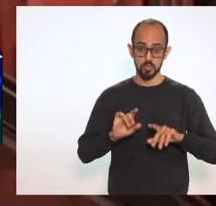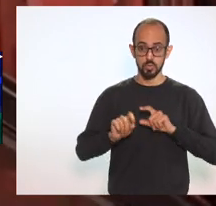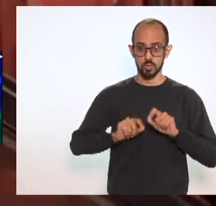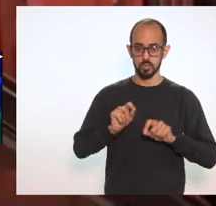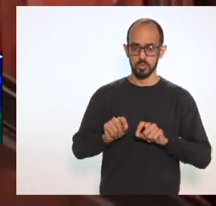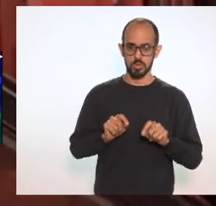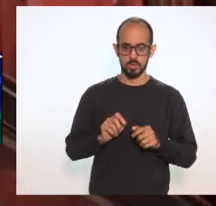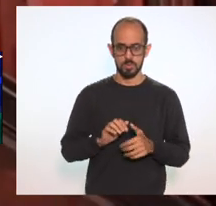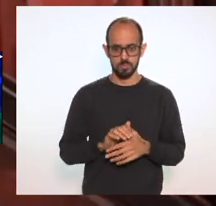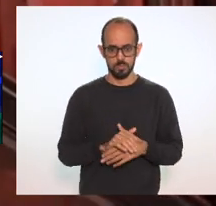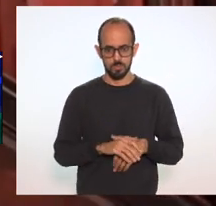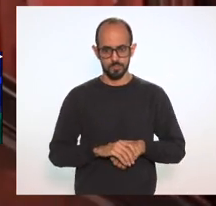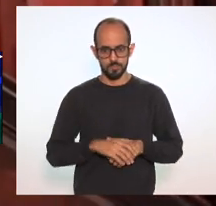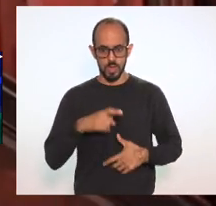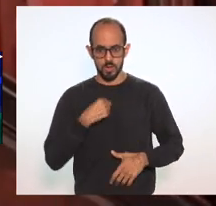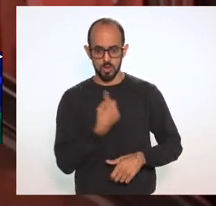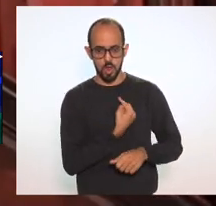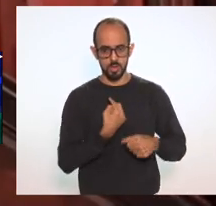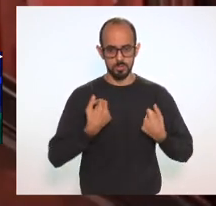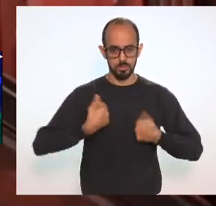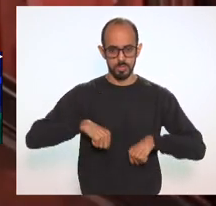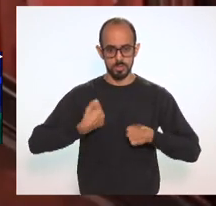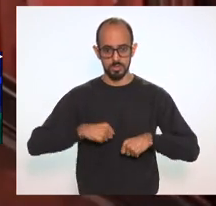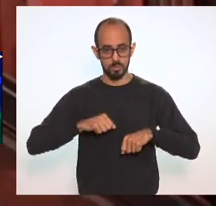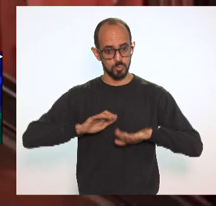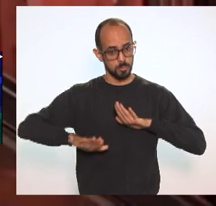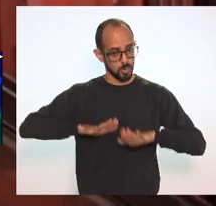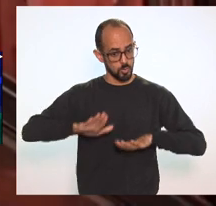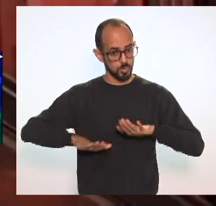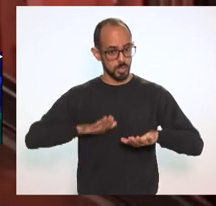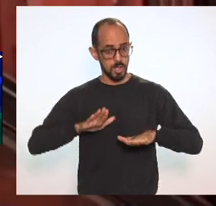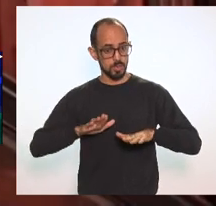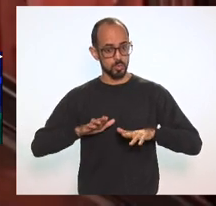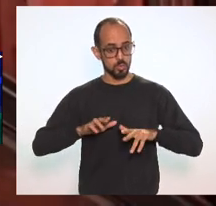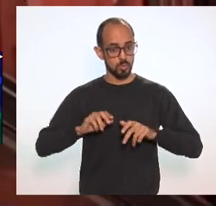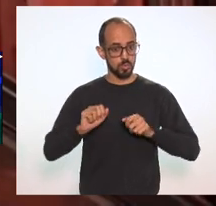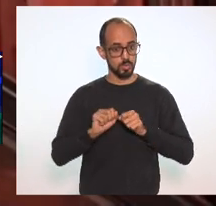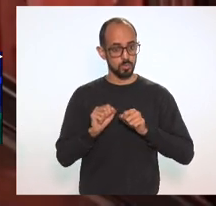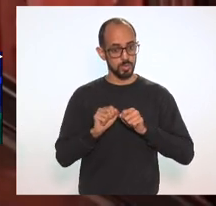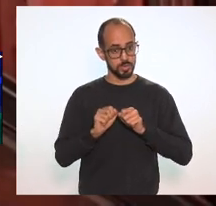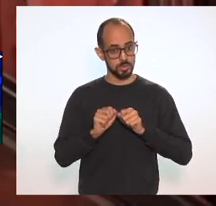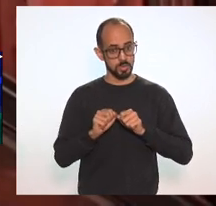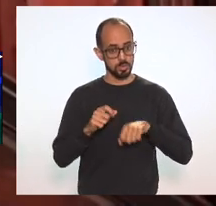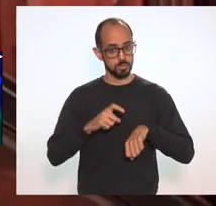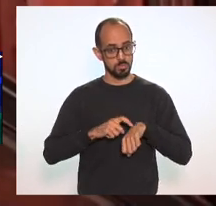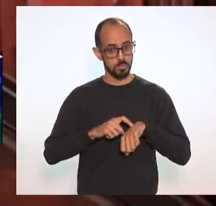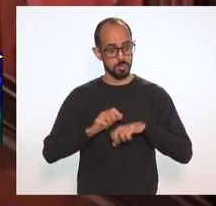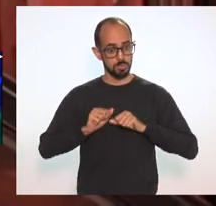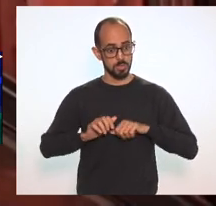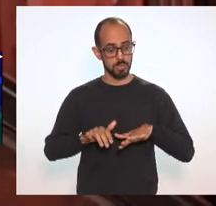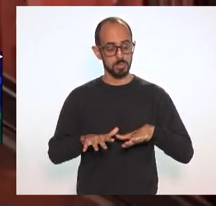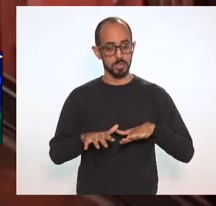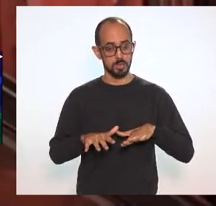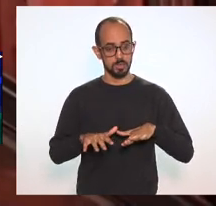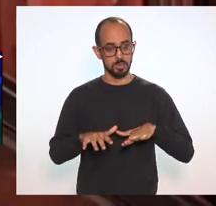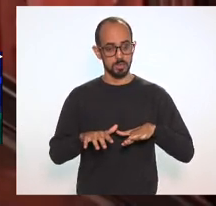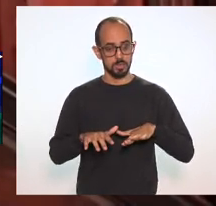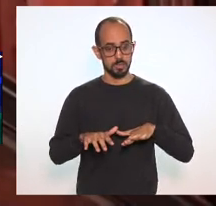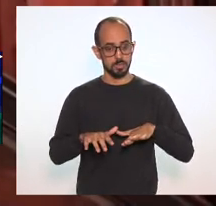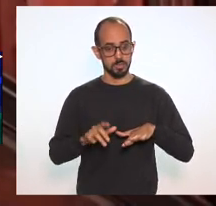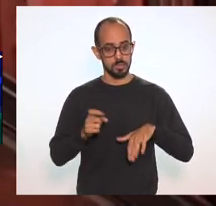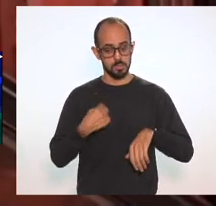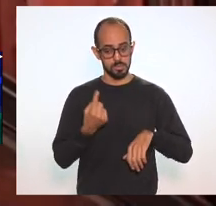nós precisamos ter cuidado com que estão fazendo com essa pandemia e